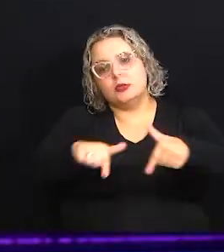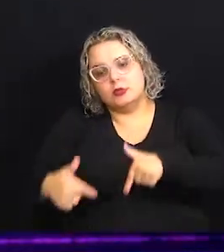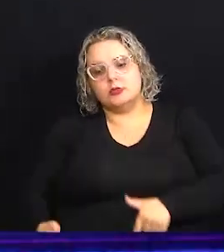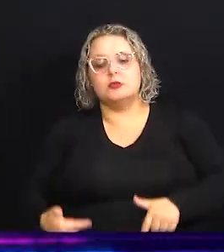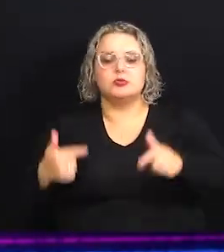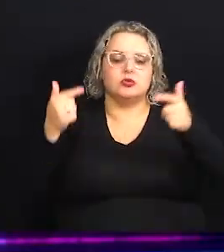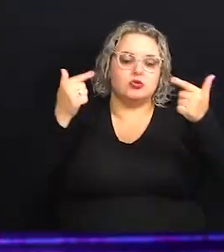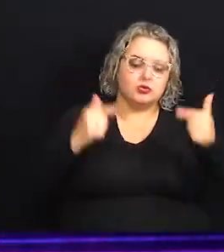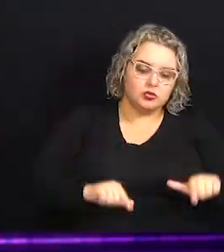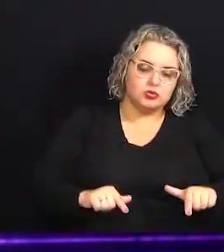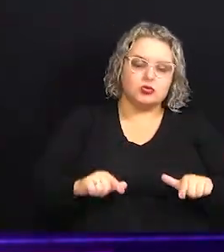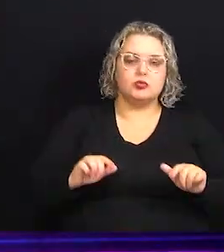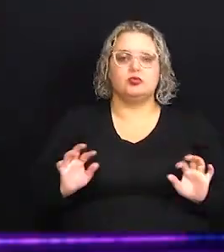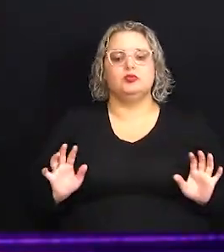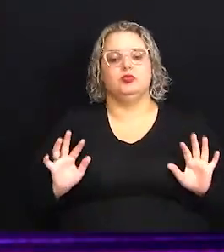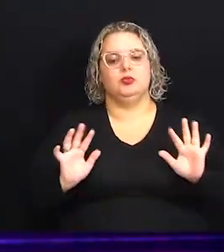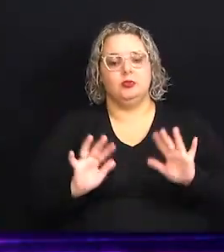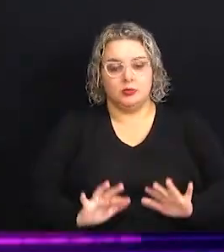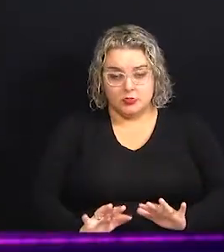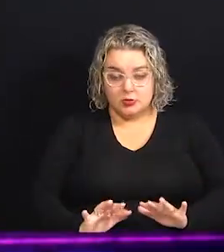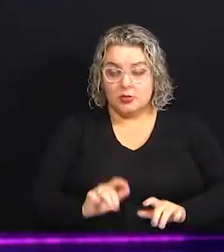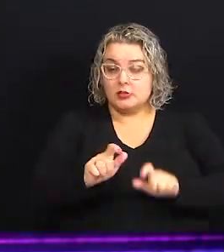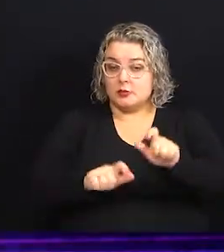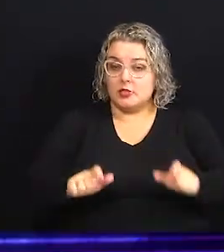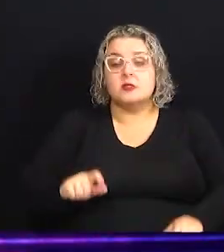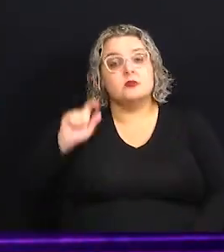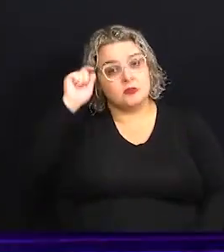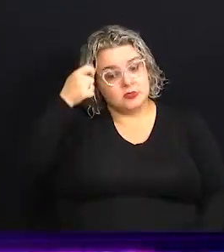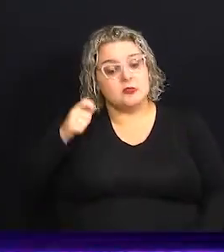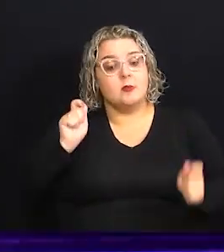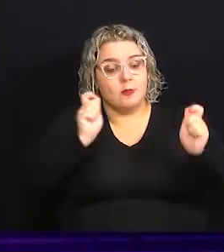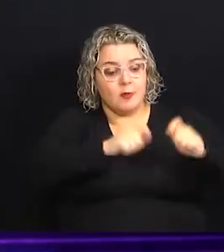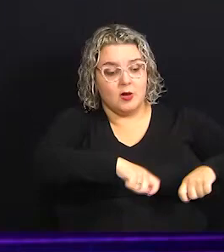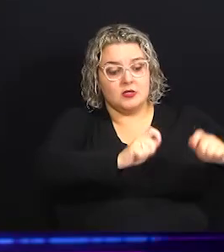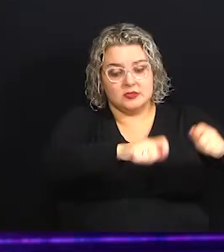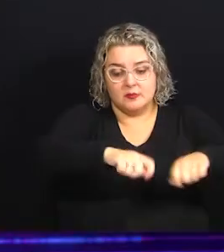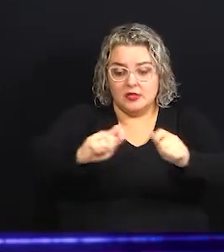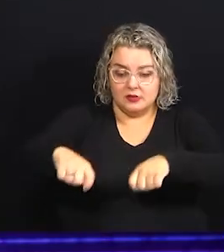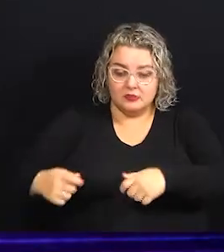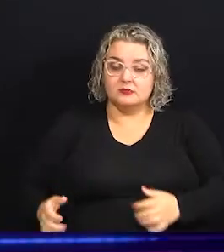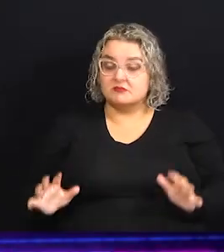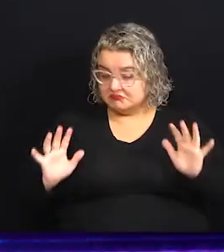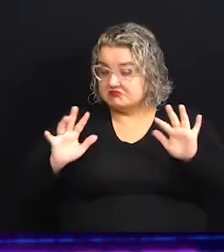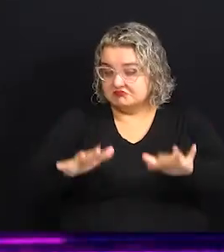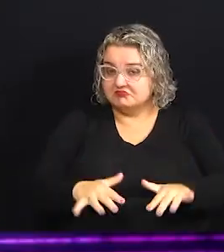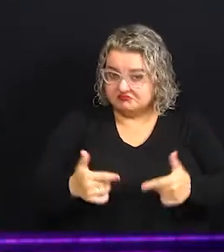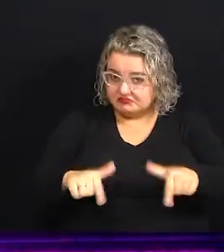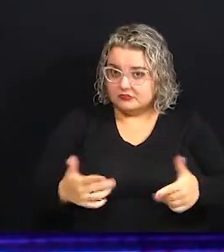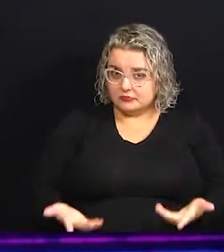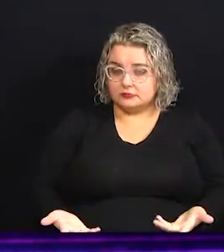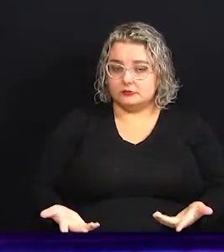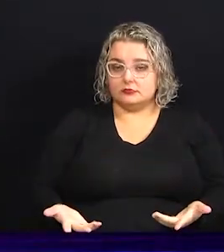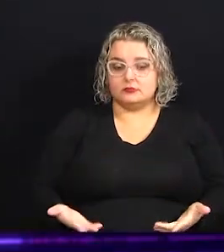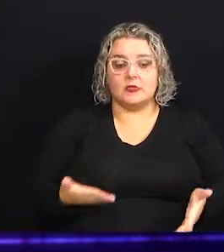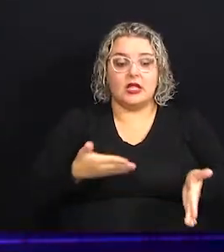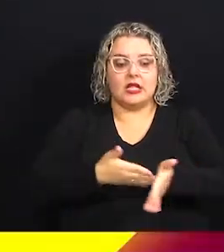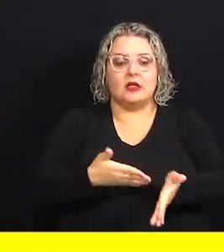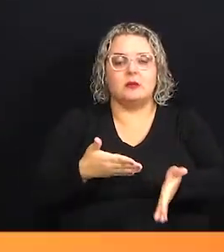emprego, os espaços para ocupação as possibilidades de ocupação do espaço